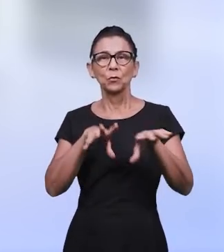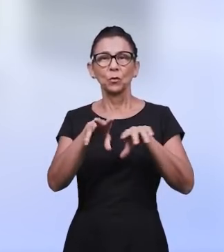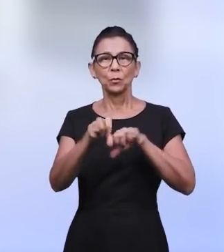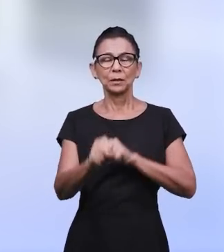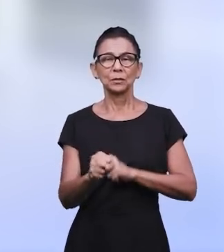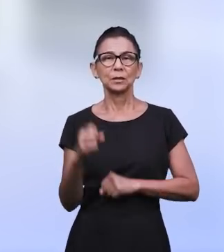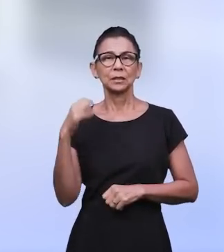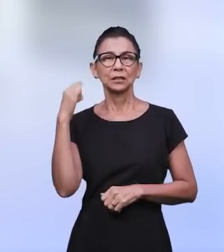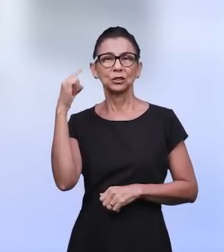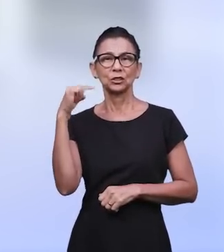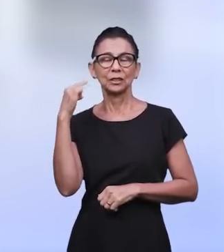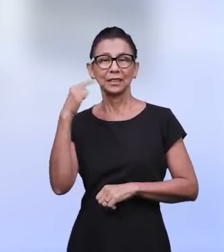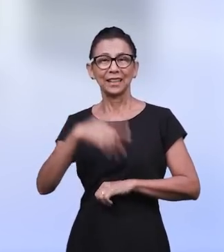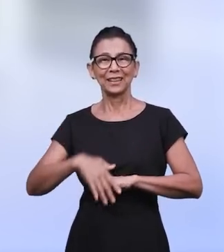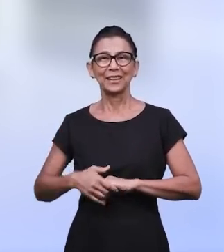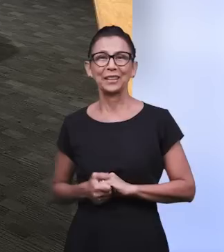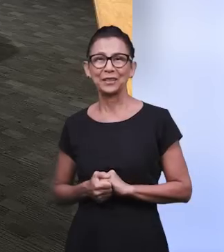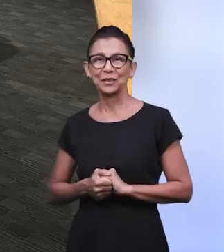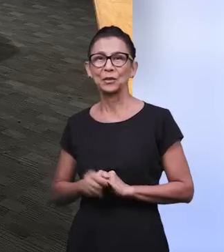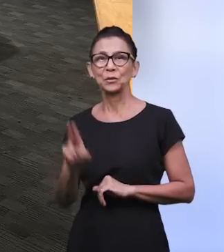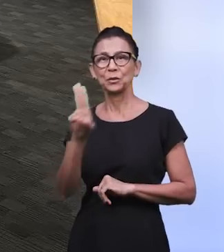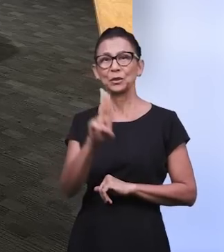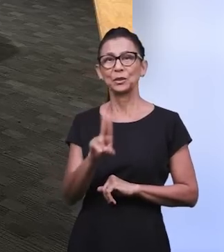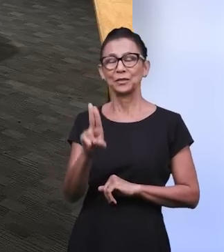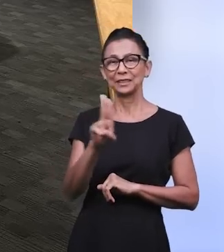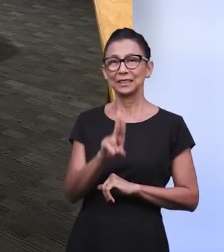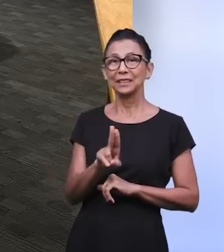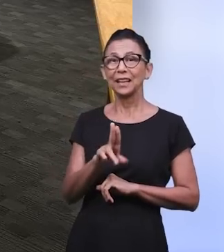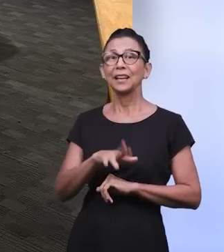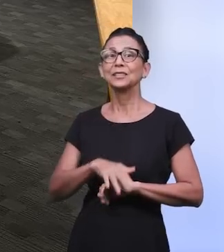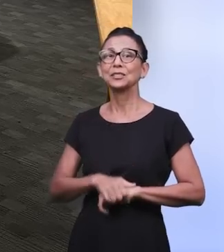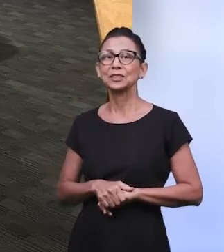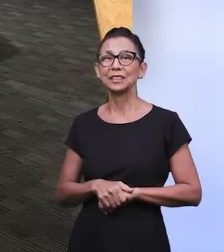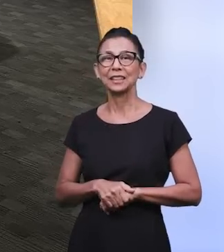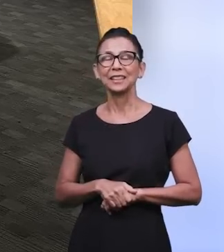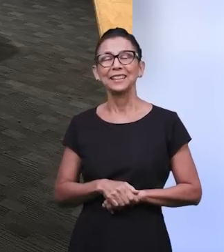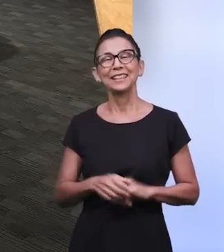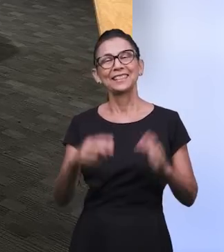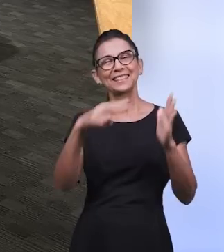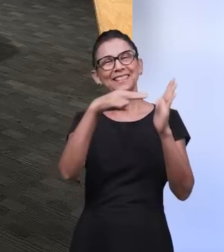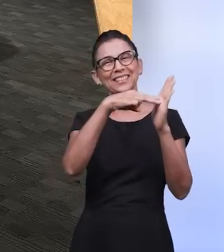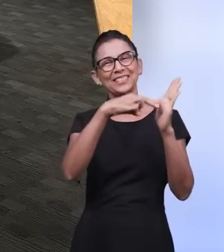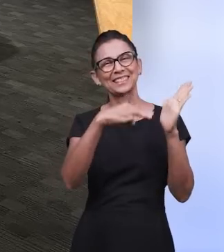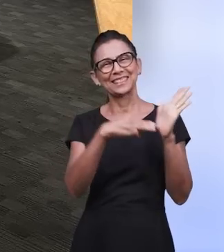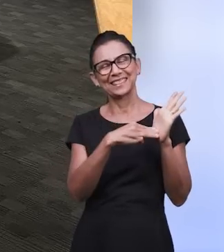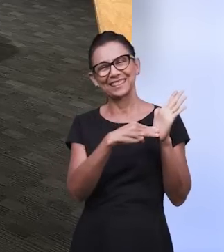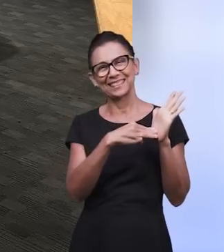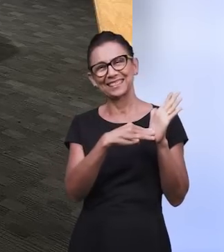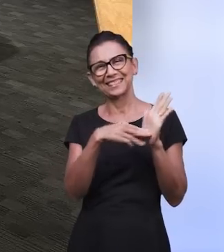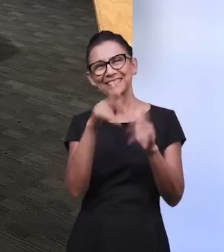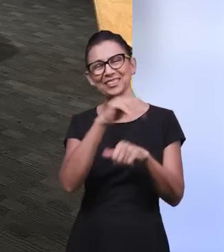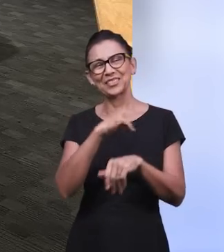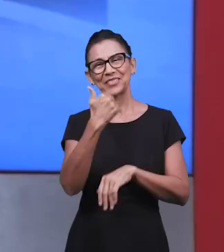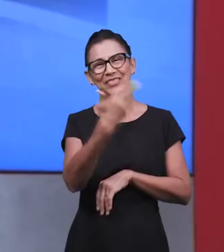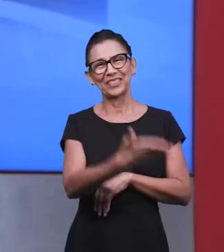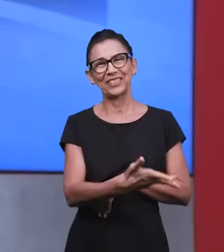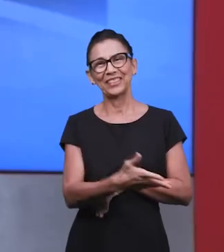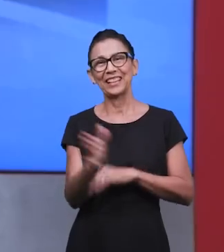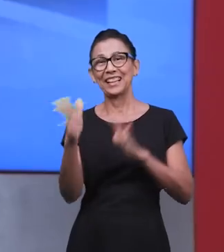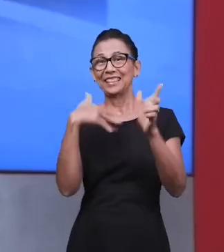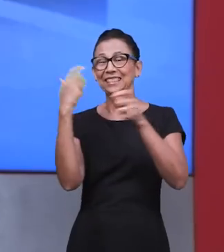formatura de direito com uma irmã nossa na Universidade de Auckland, em Nova Zelândia. Louvado seja o nome do